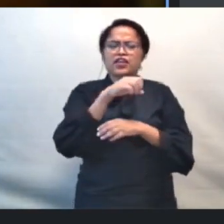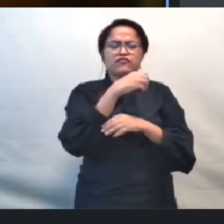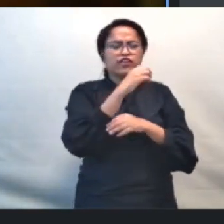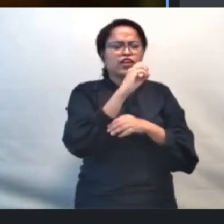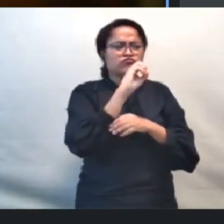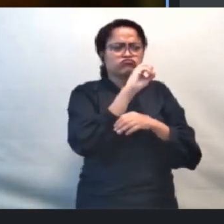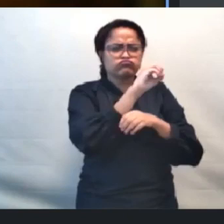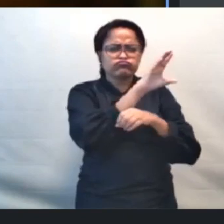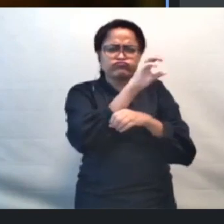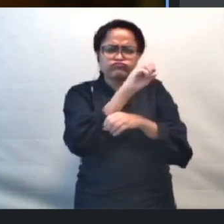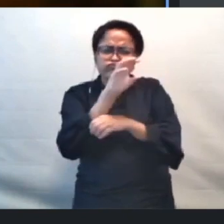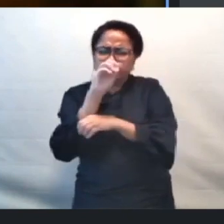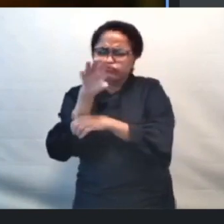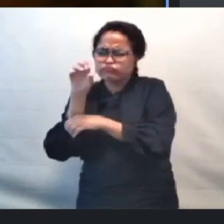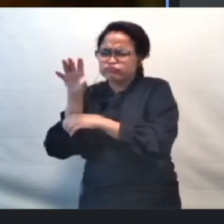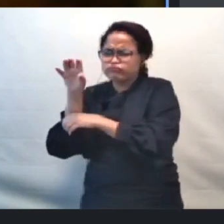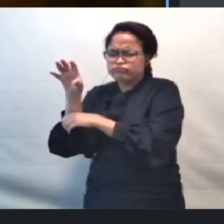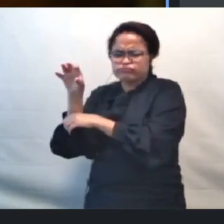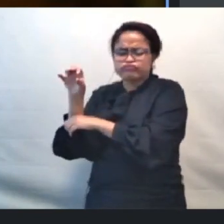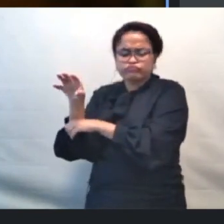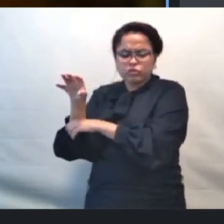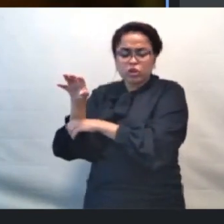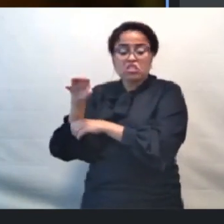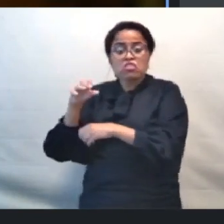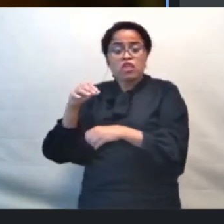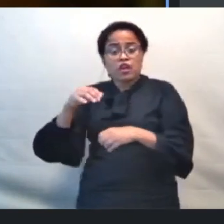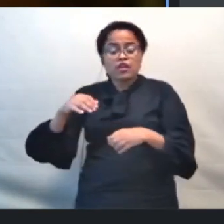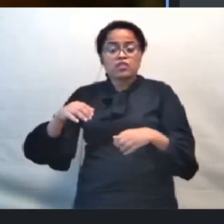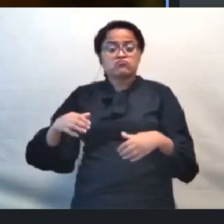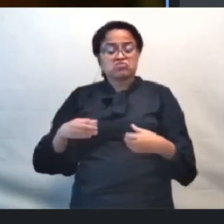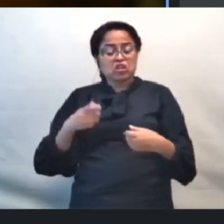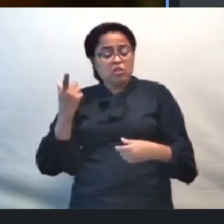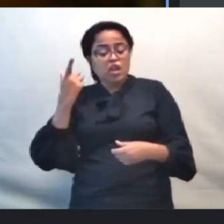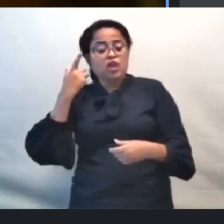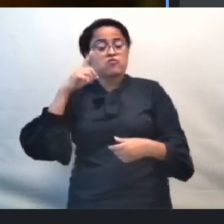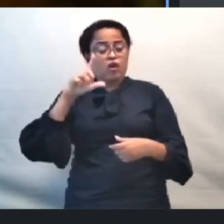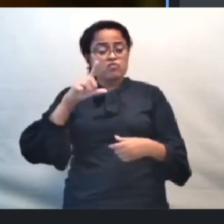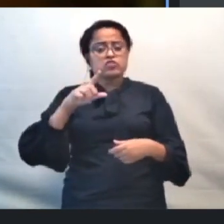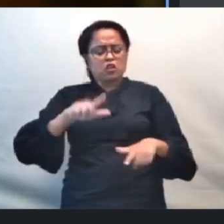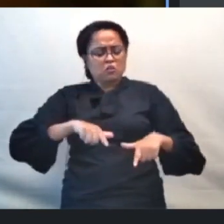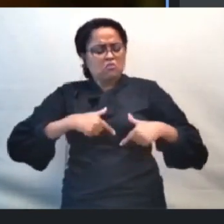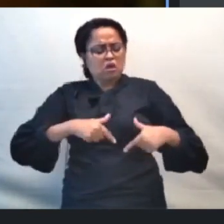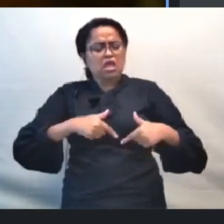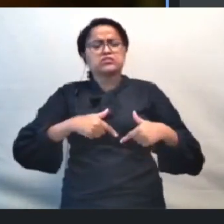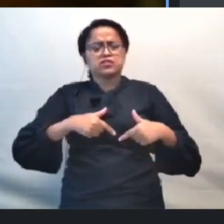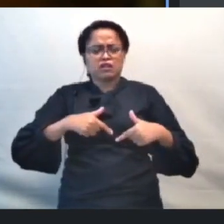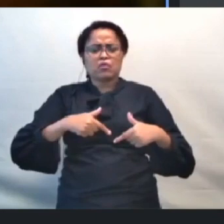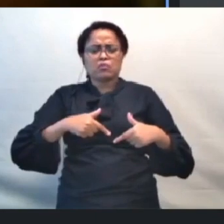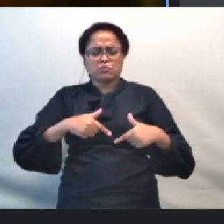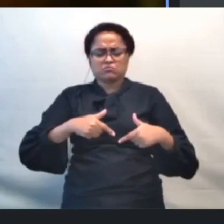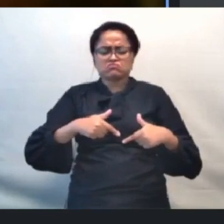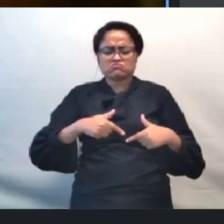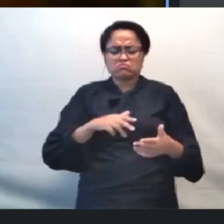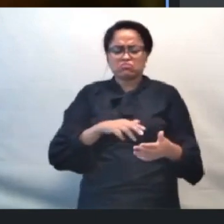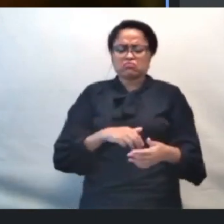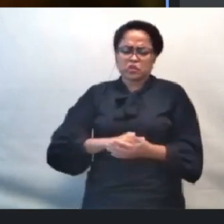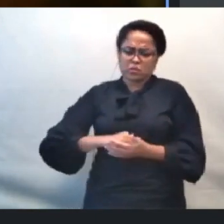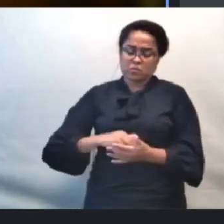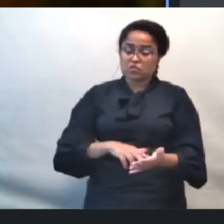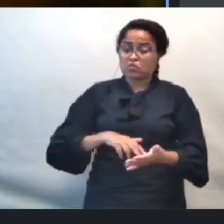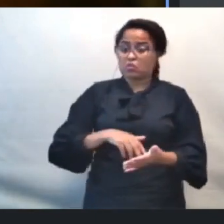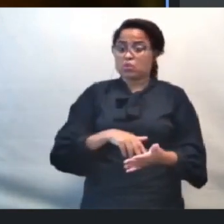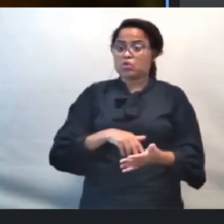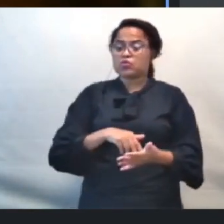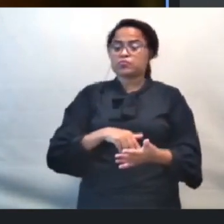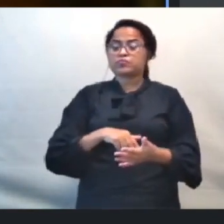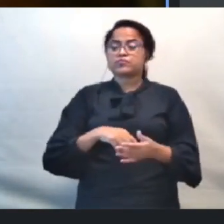residual maior, e que tem uma ação melhor para o mosquito. Então, hoje, efetivamente, é uma